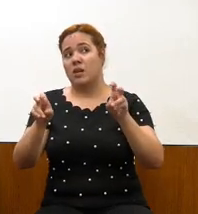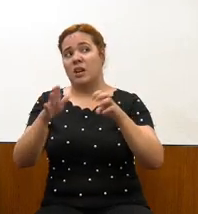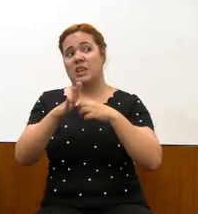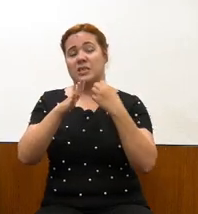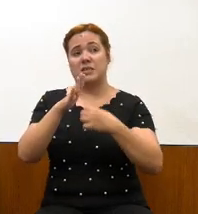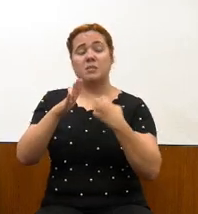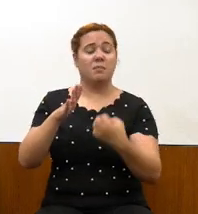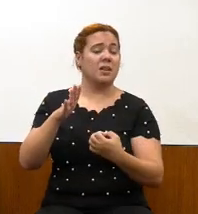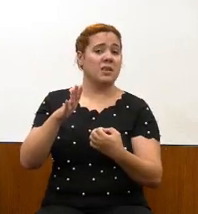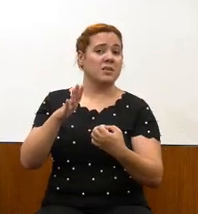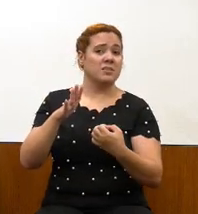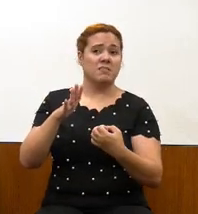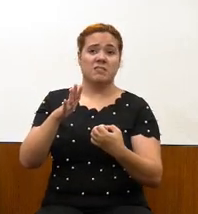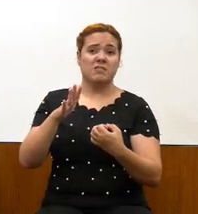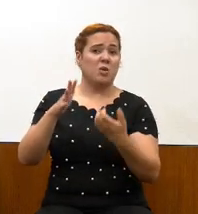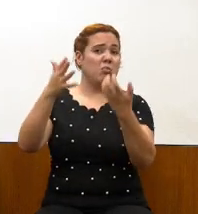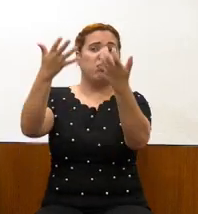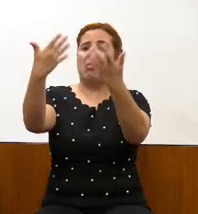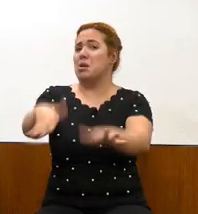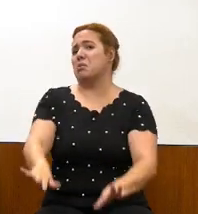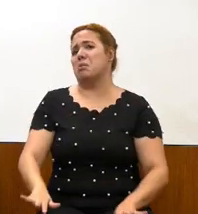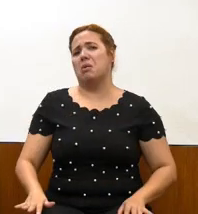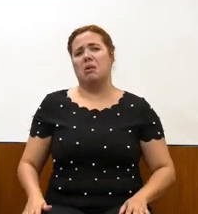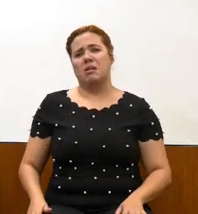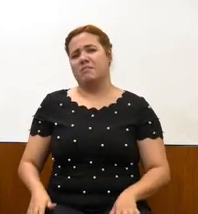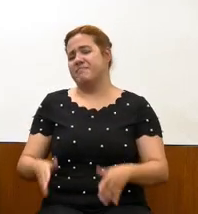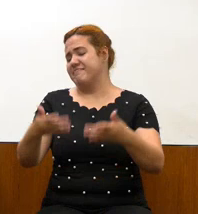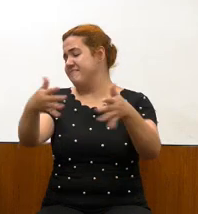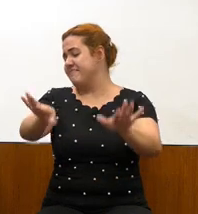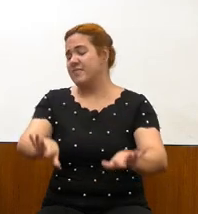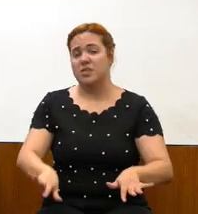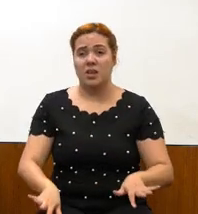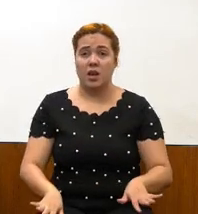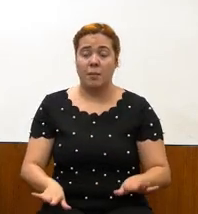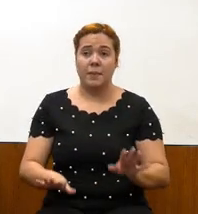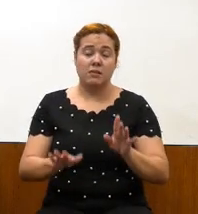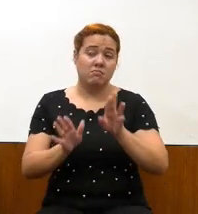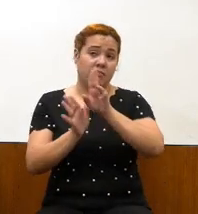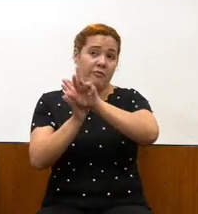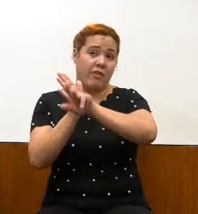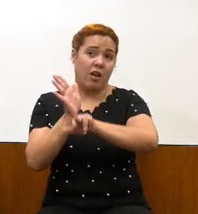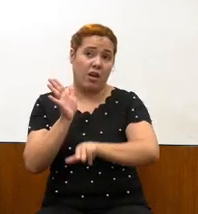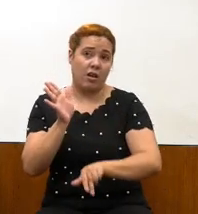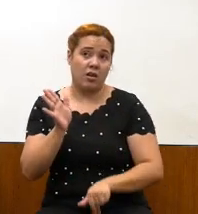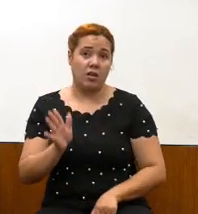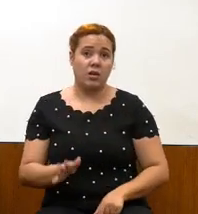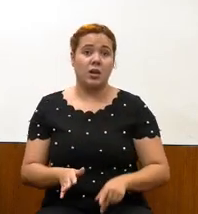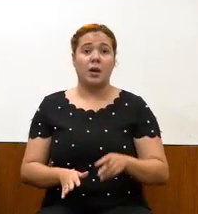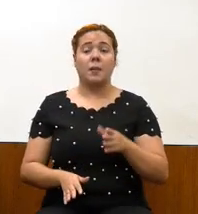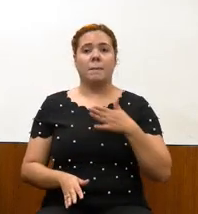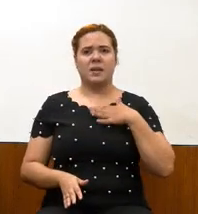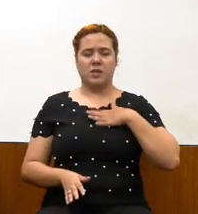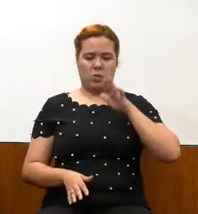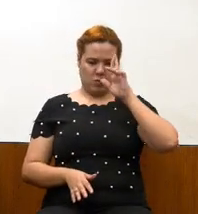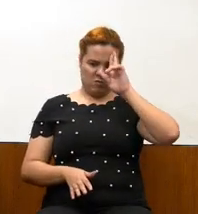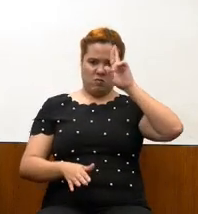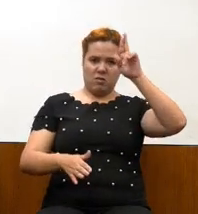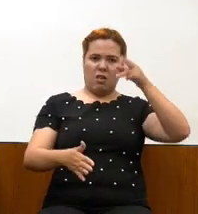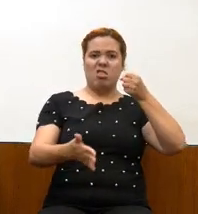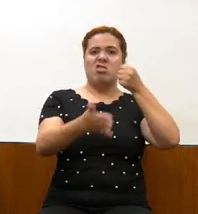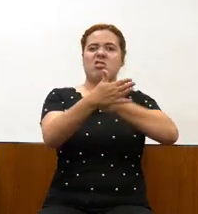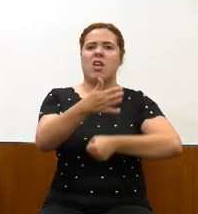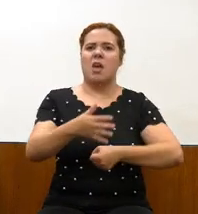não querem abordar por diversas formas. Mas não é dever da gente entrar com 2 pés na porta dessa empresa, e